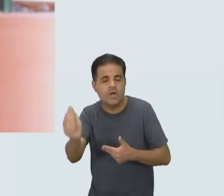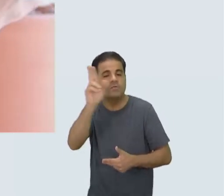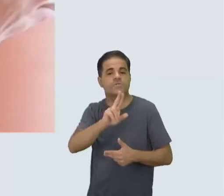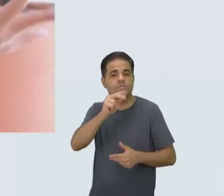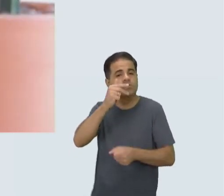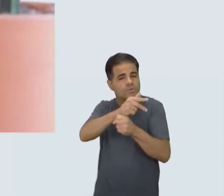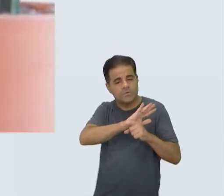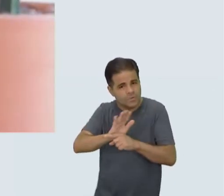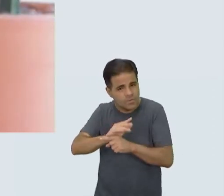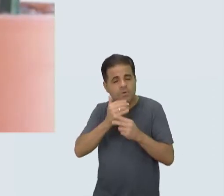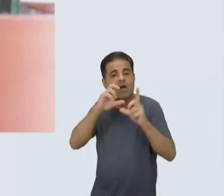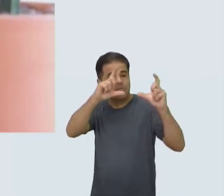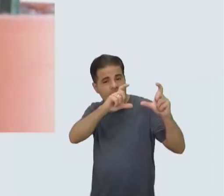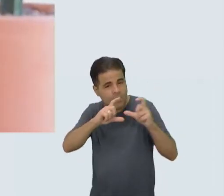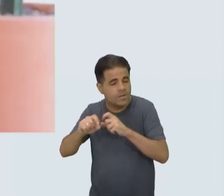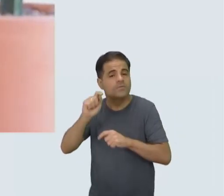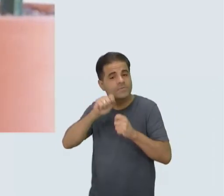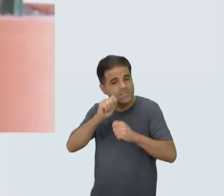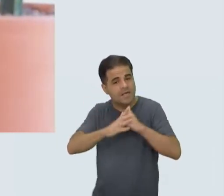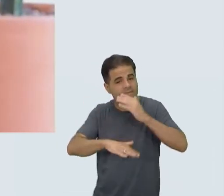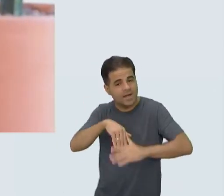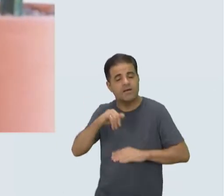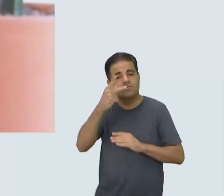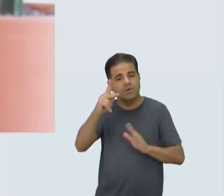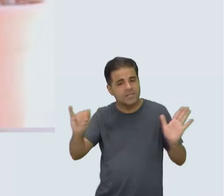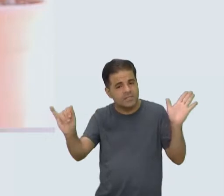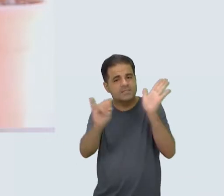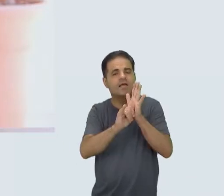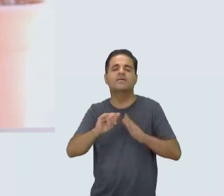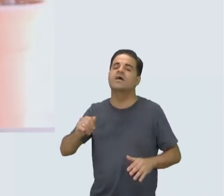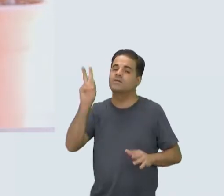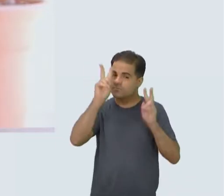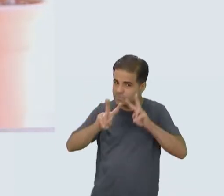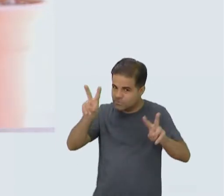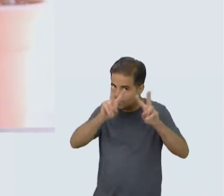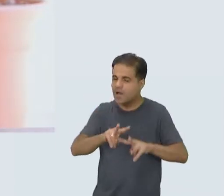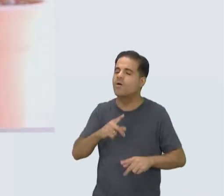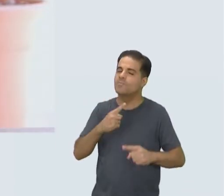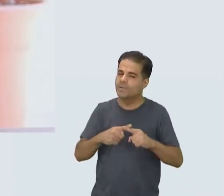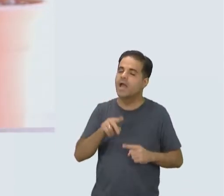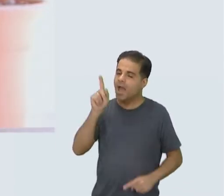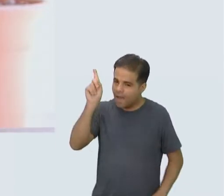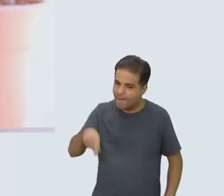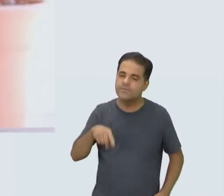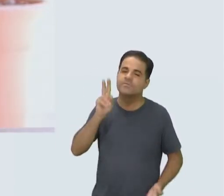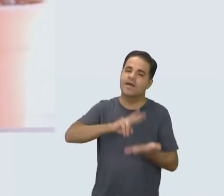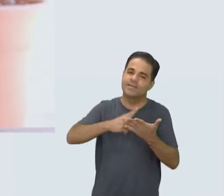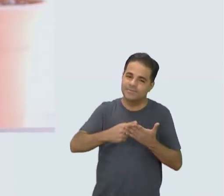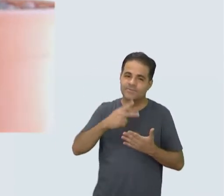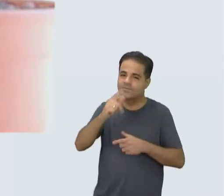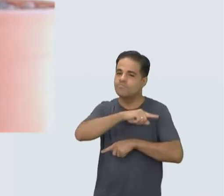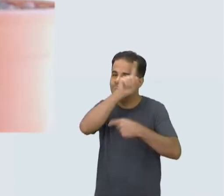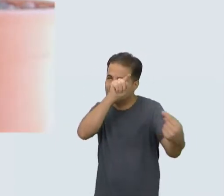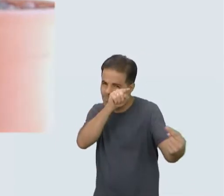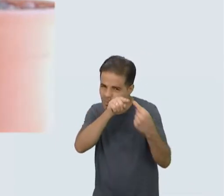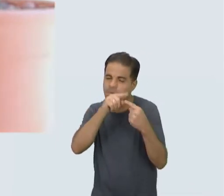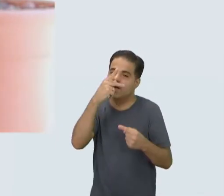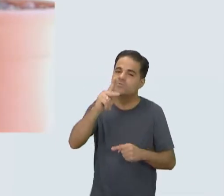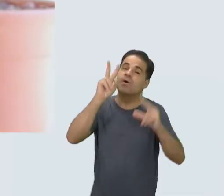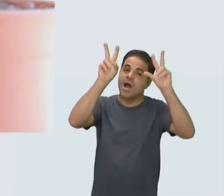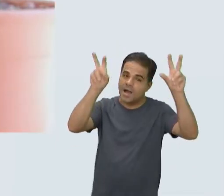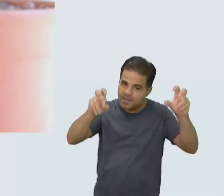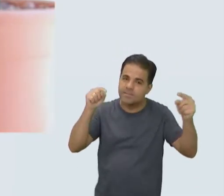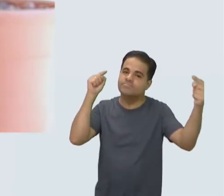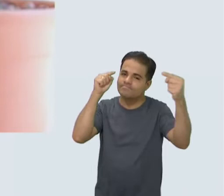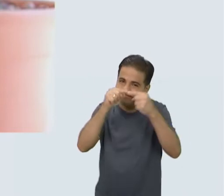com os vídeos, com as fotos que você faz, com a sua identidade visual. Porque é através disso que você tem que traduzir o seu propósito. A sua razão